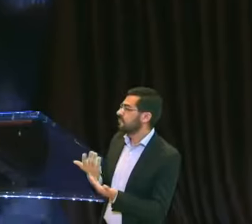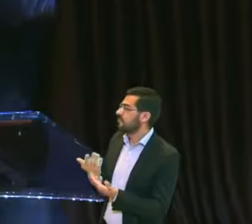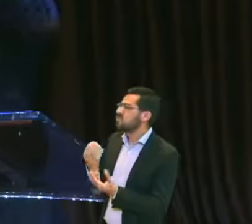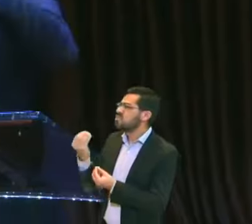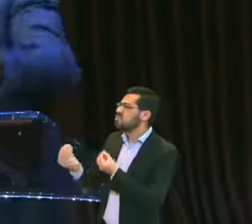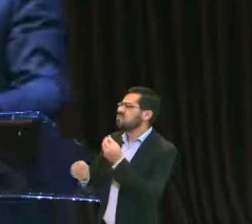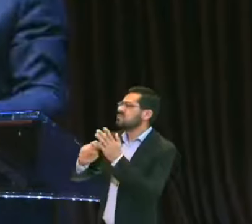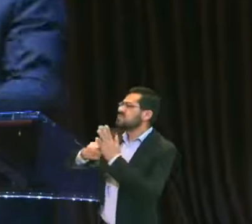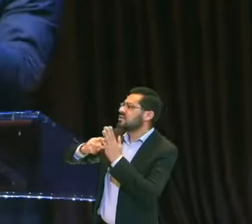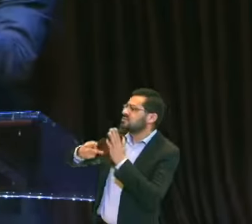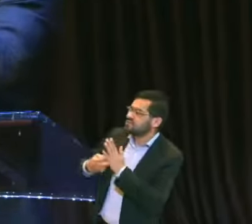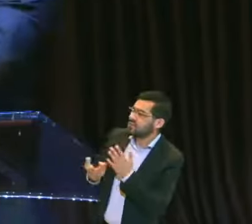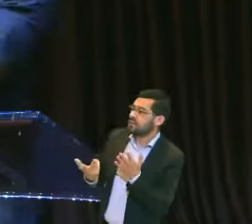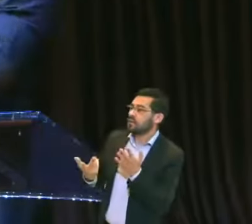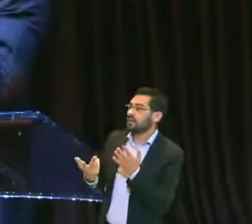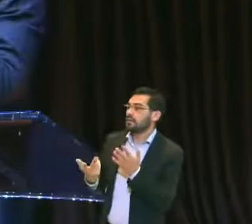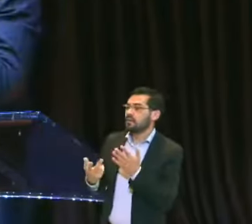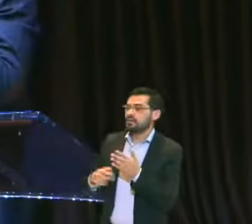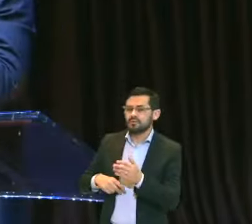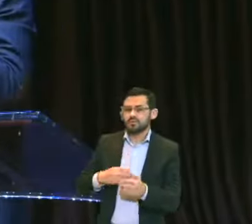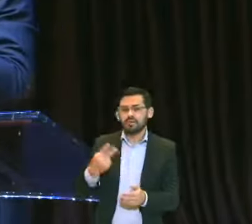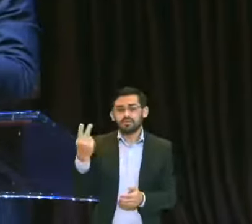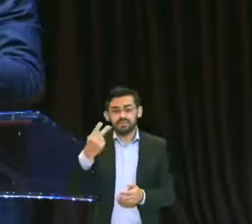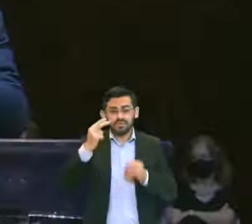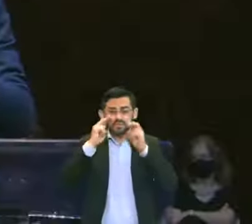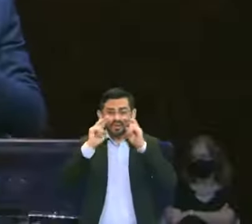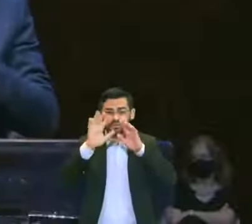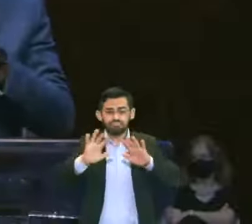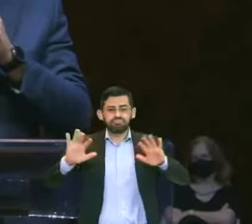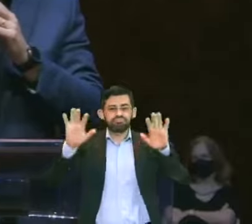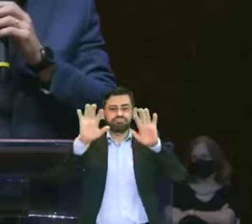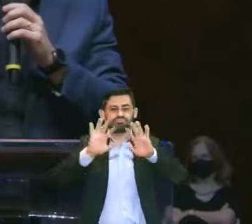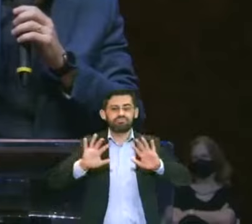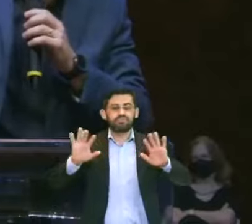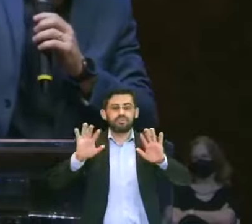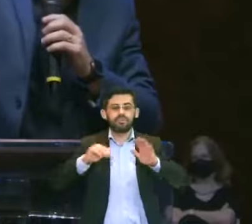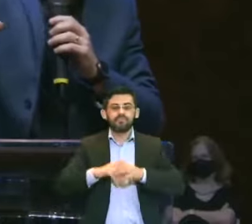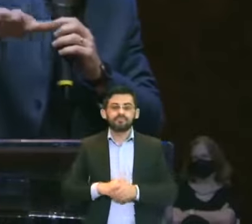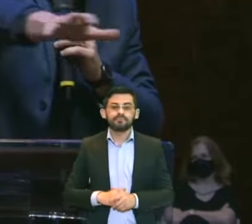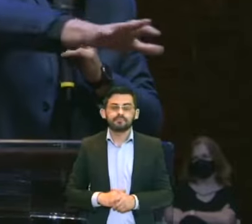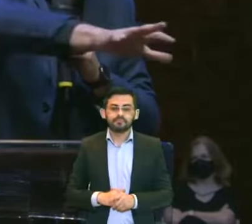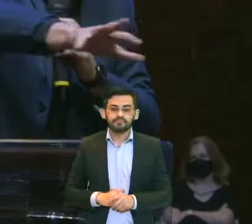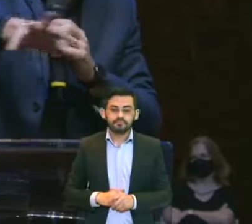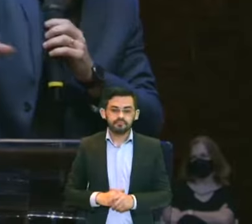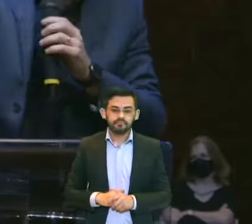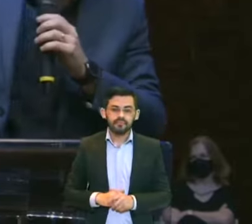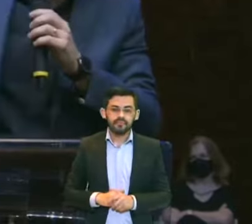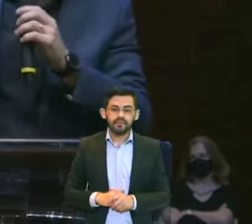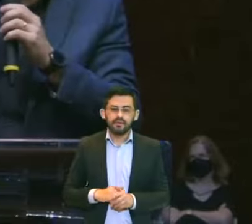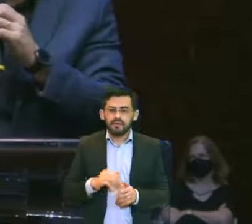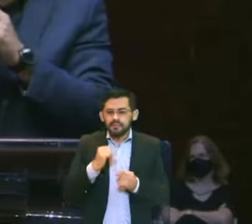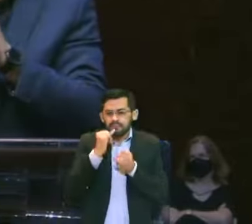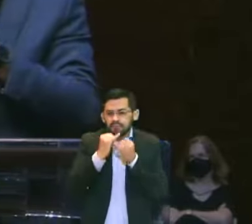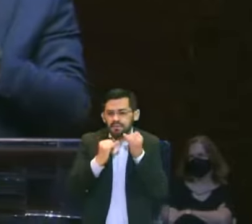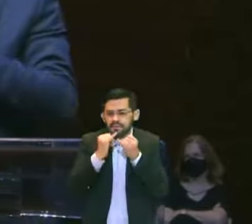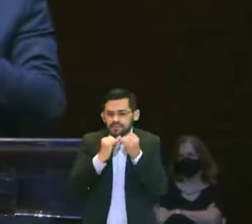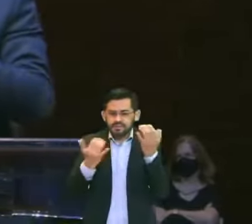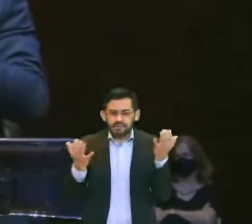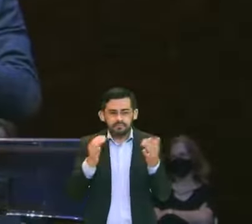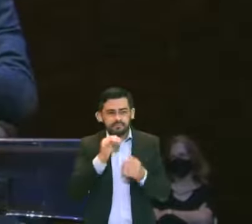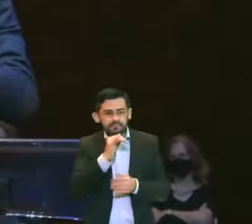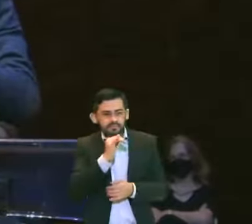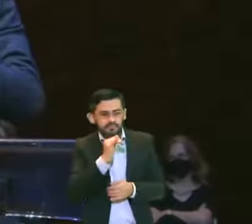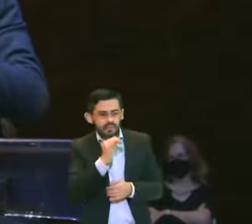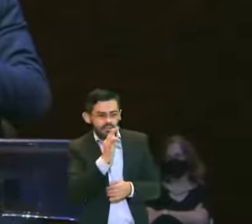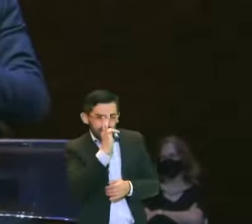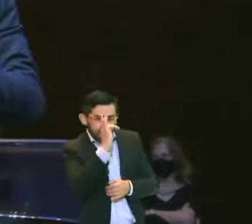Que é essa colheita? E eu vi uma segunda imagem. Eram plantas assim, e nós cantávamos para